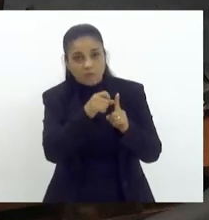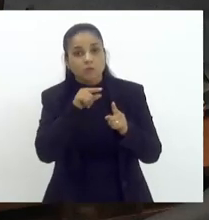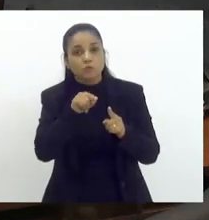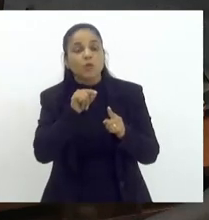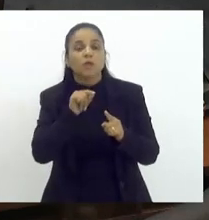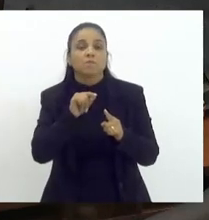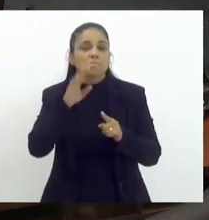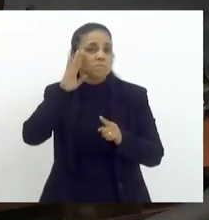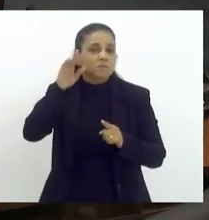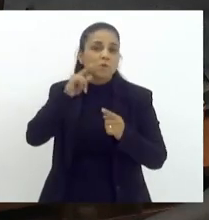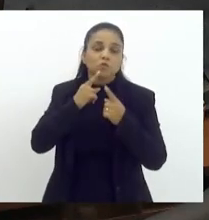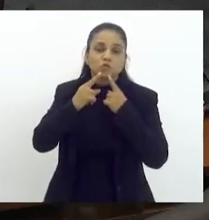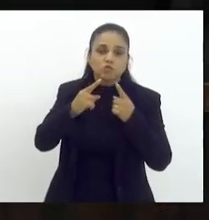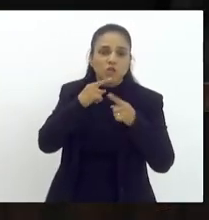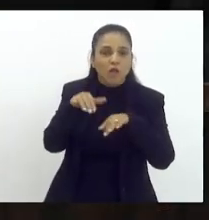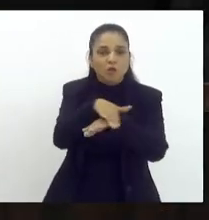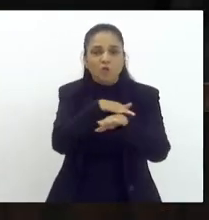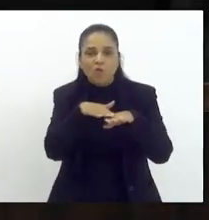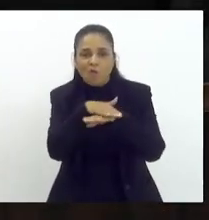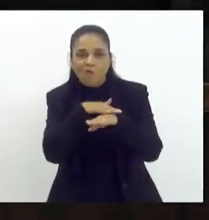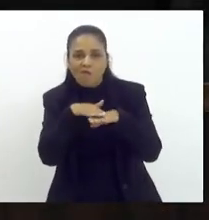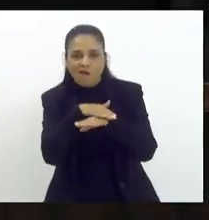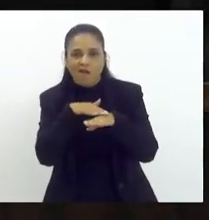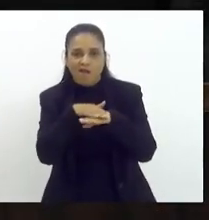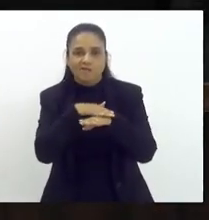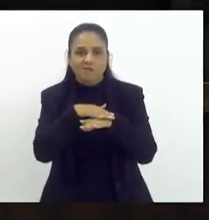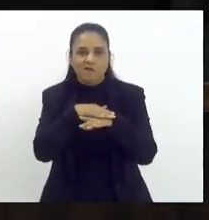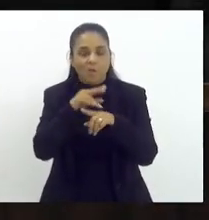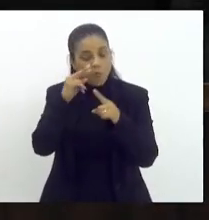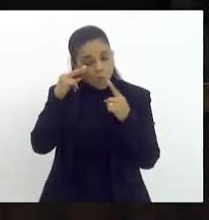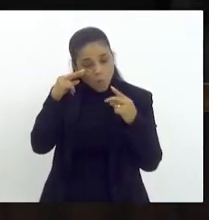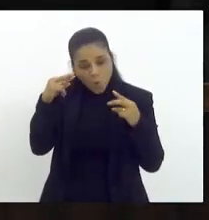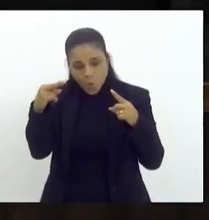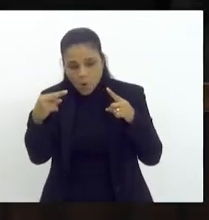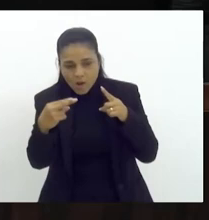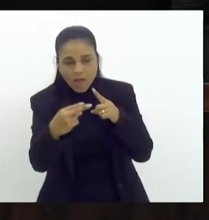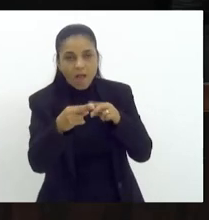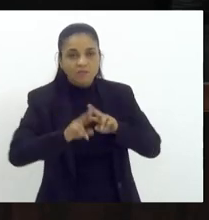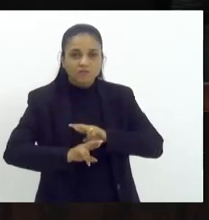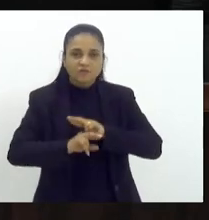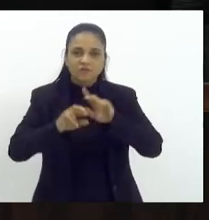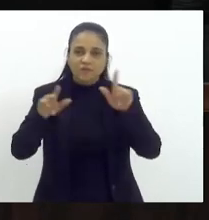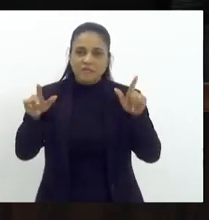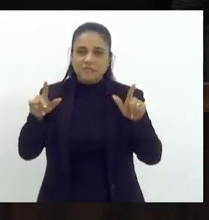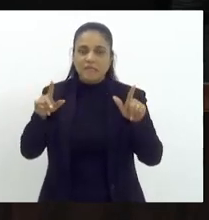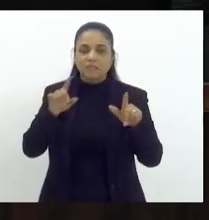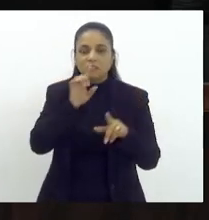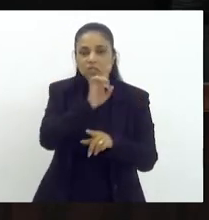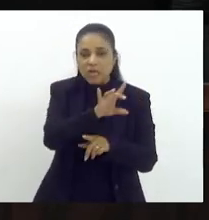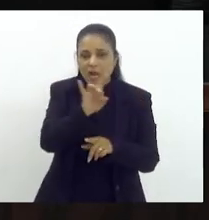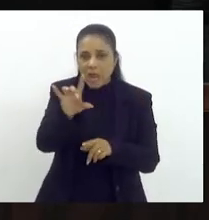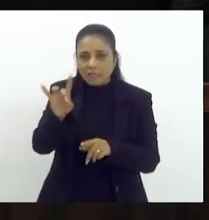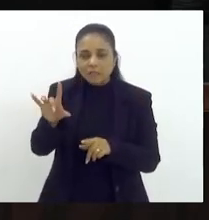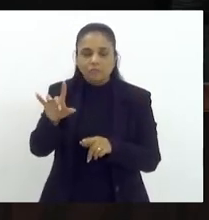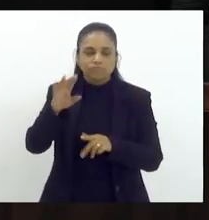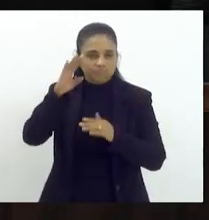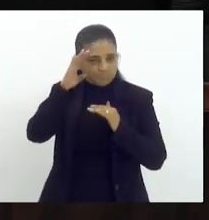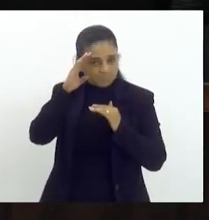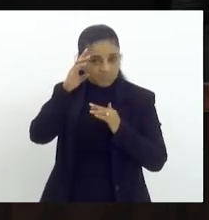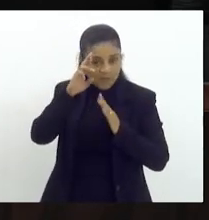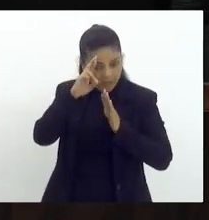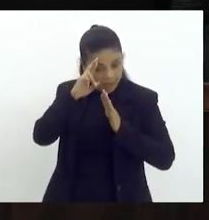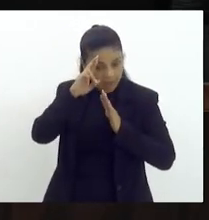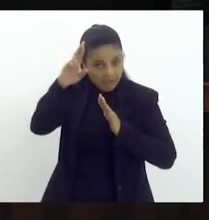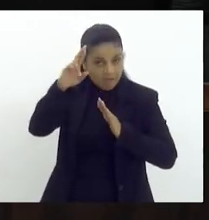o diálogo é a conversa é trazer os olhares diferenciados de cada um na ponta representando